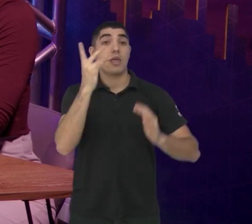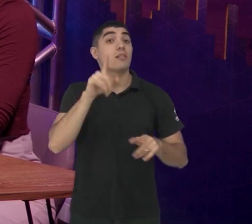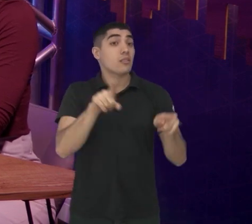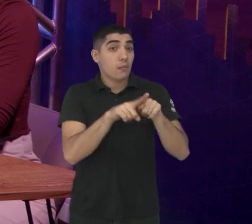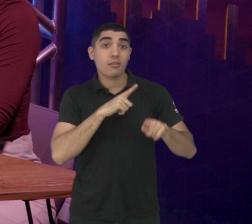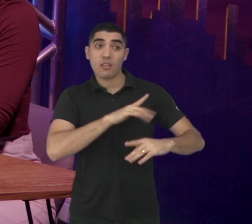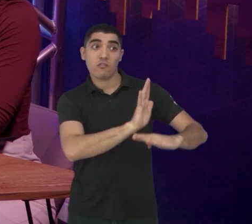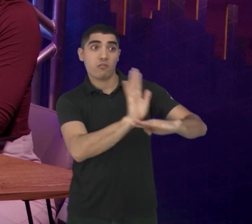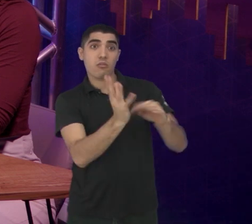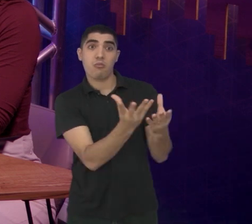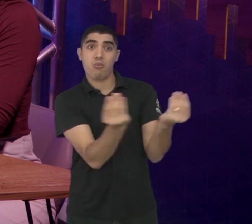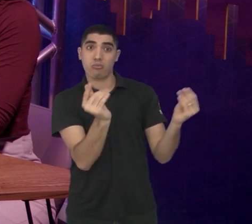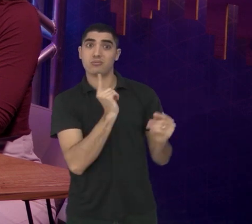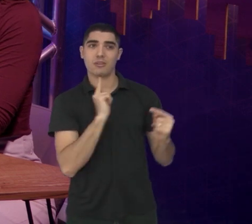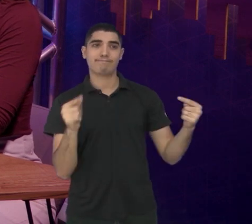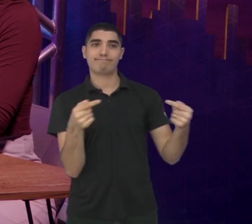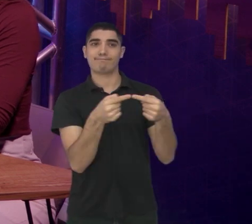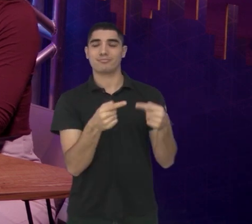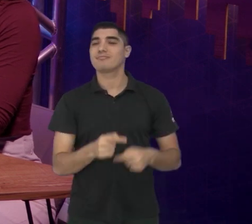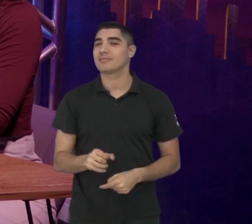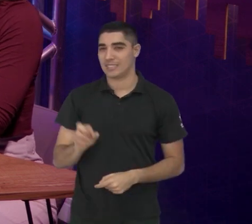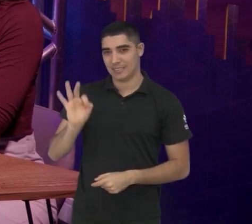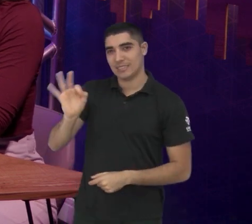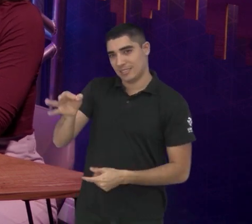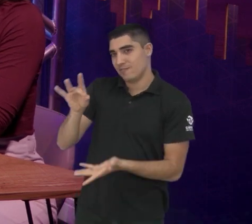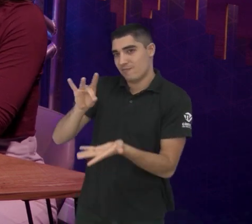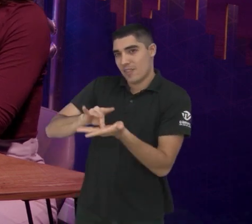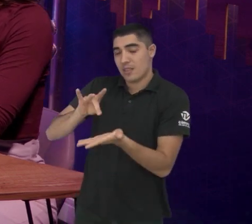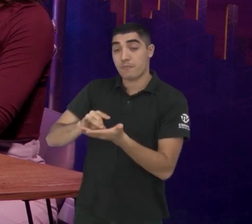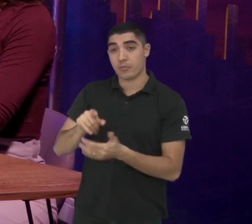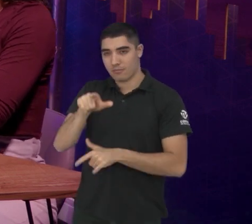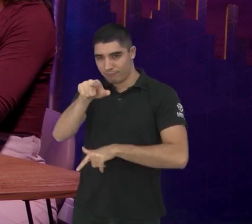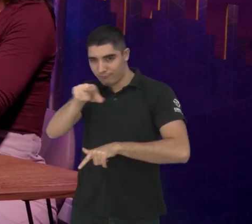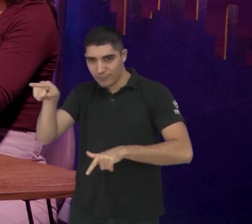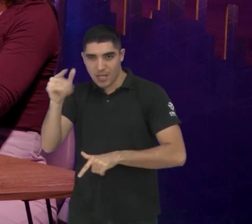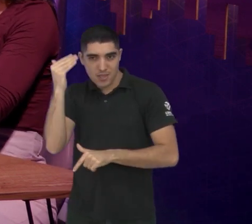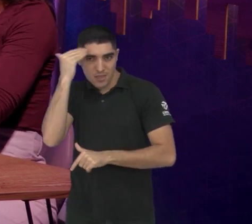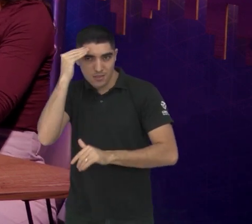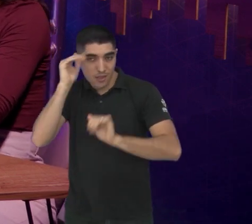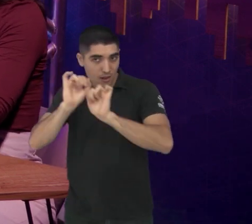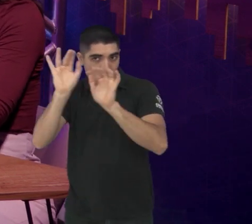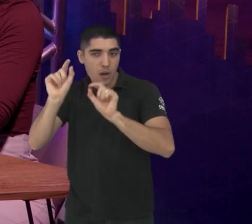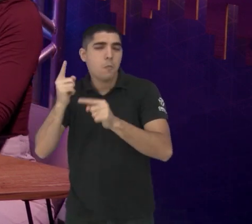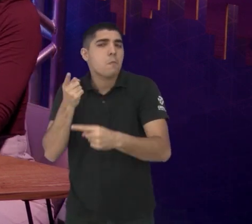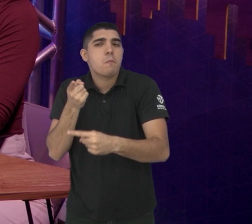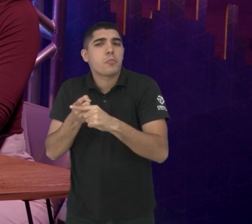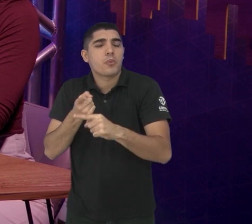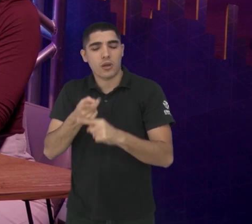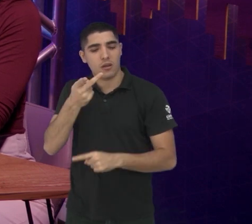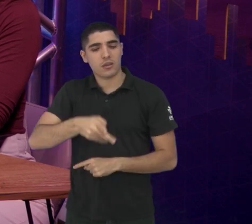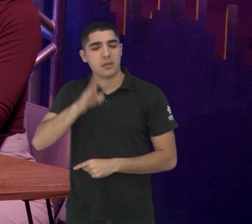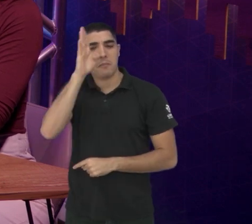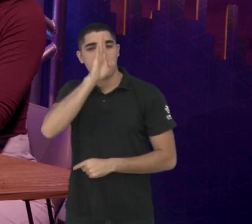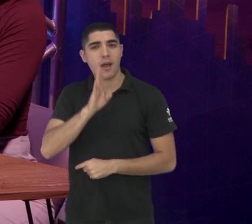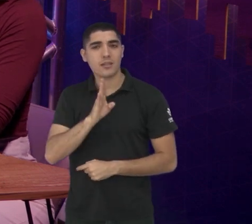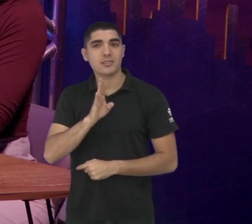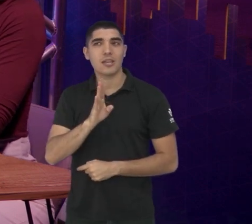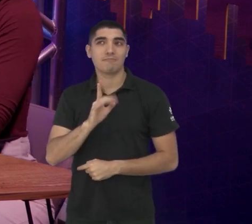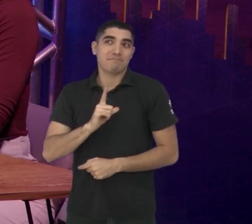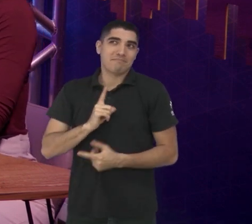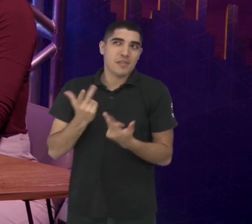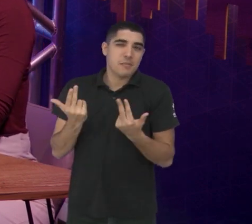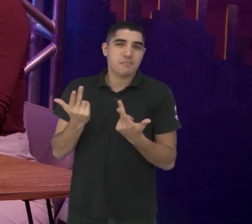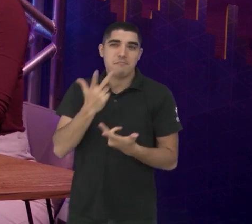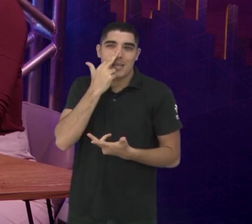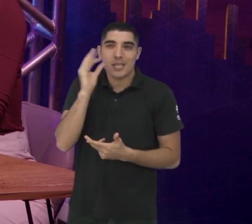até indo para o cinema, né? Sim, sem dúvida. Acho que para o pessoal de casa entender, né? Por que o Brasil, nesse sentido,